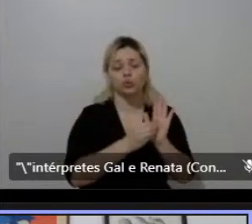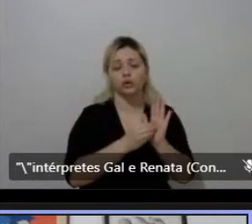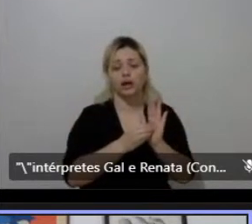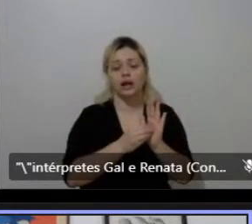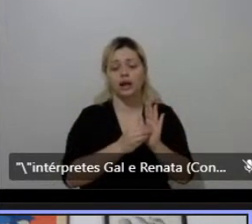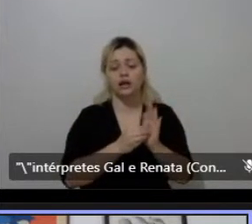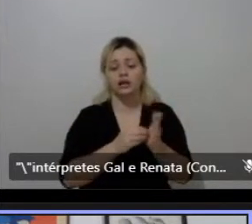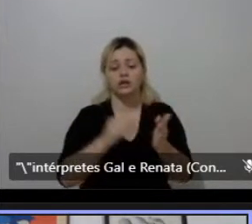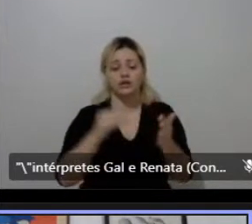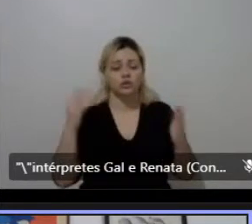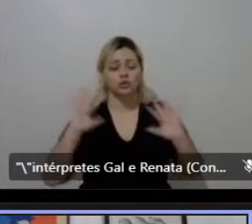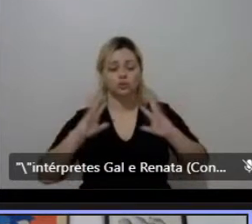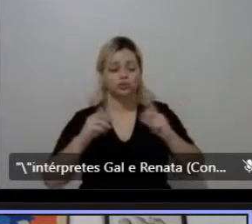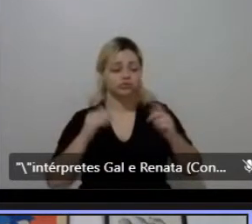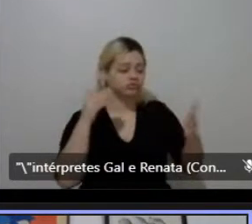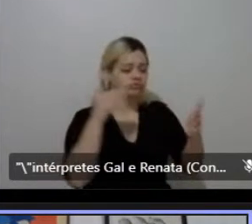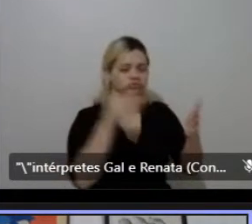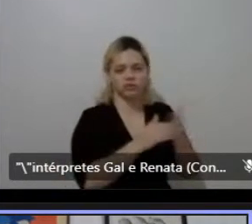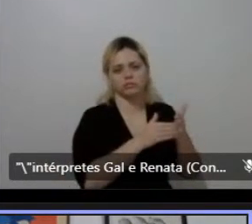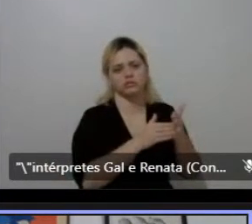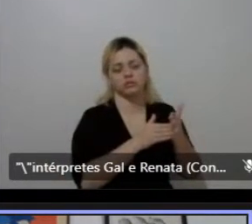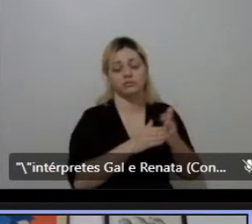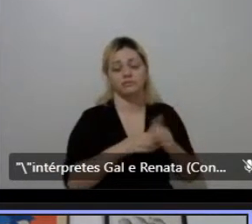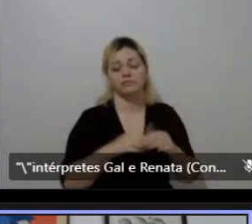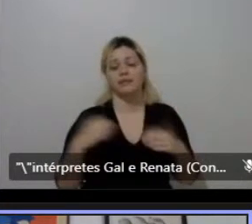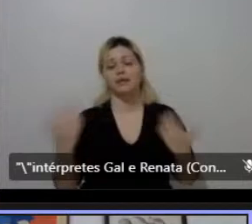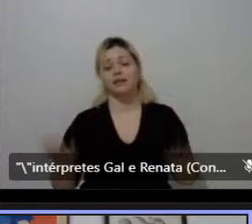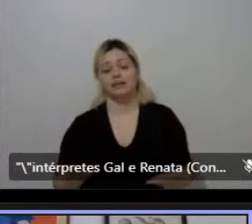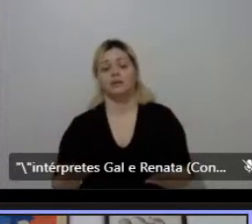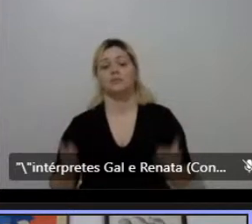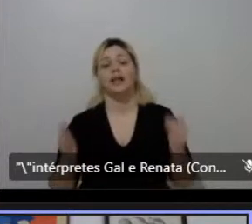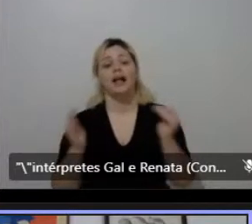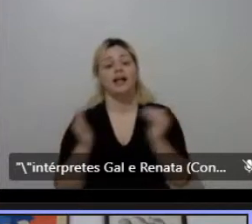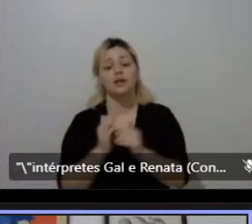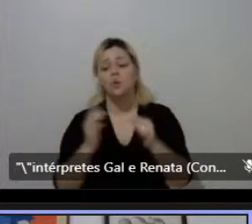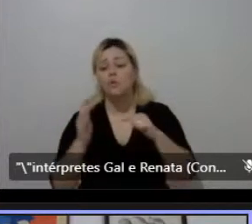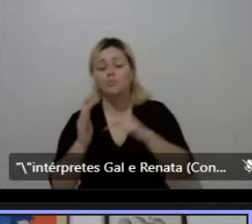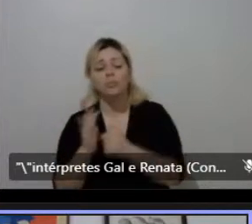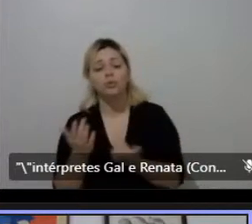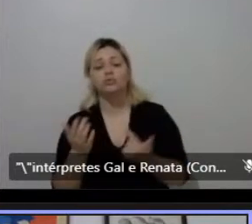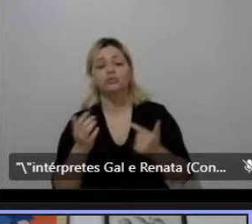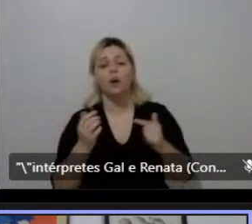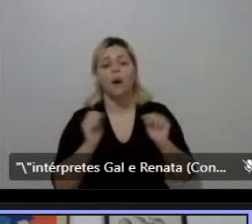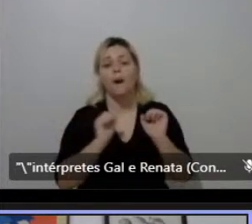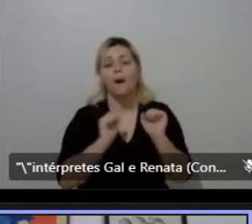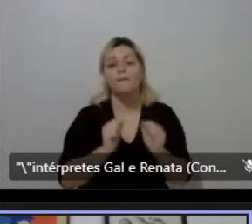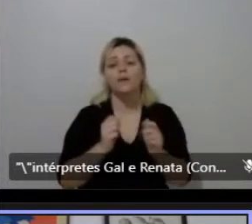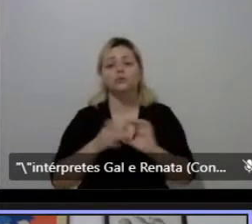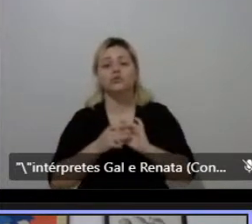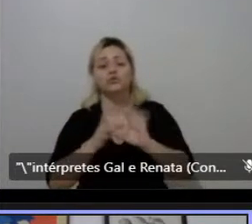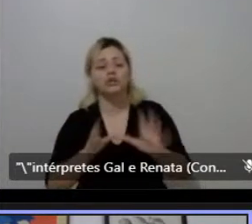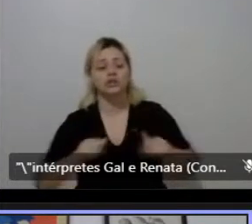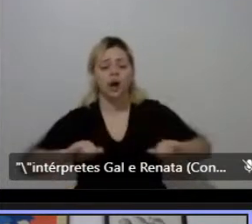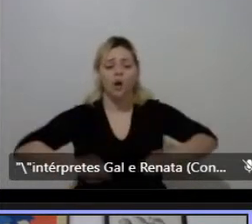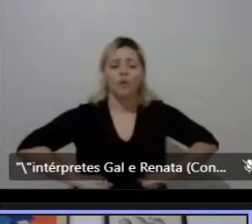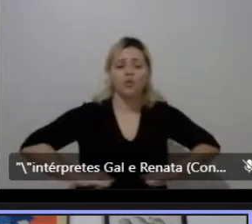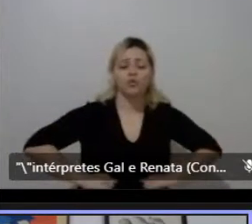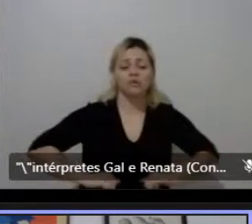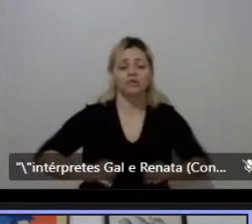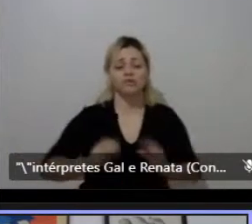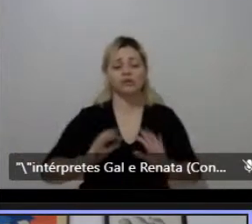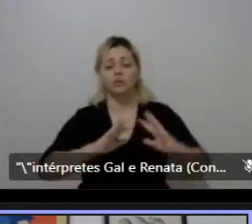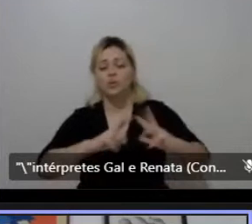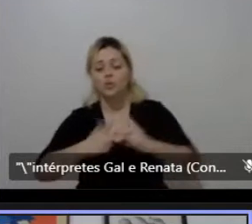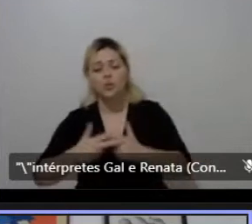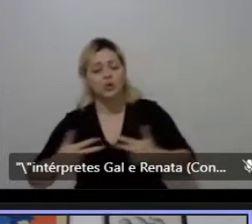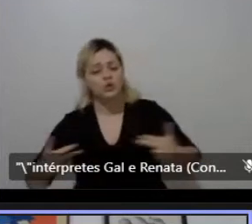seus limites, né? Então, até que ponto, né, que dizem, né, que o capitalismo está sofrendo, né, esse colapso, né,